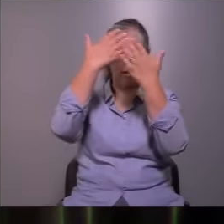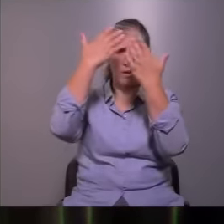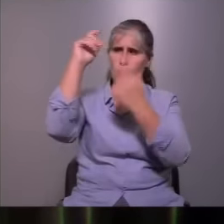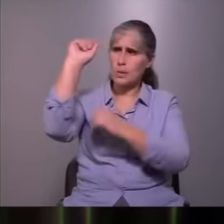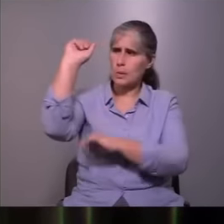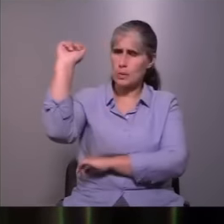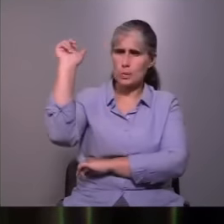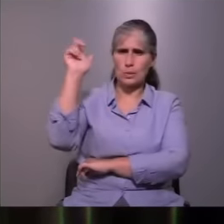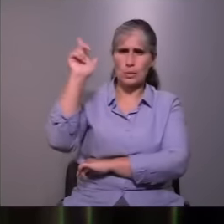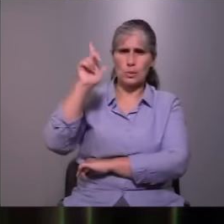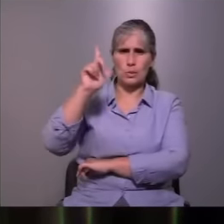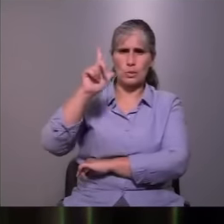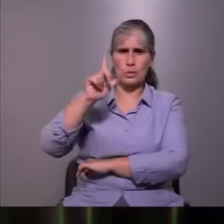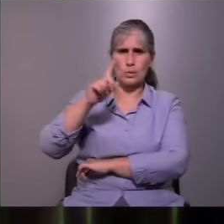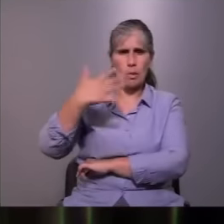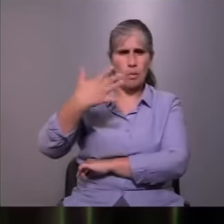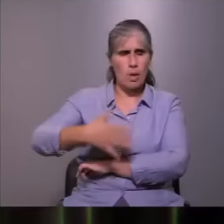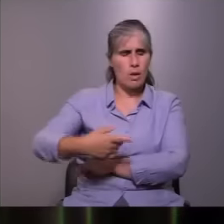abrigo.